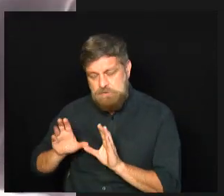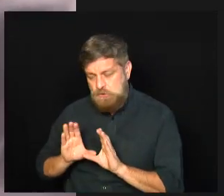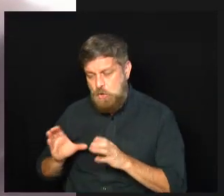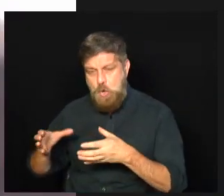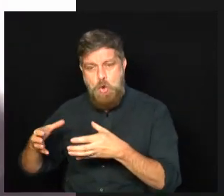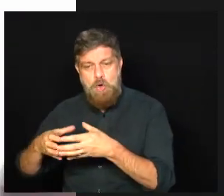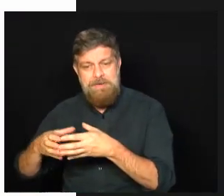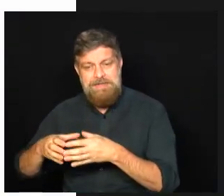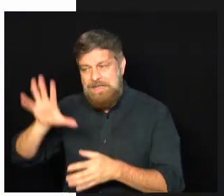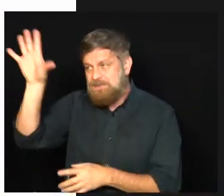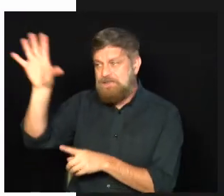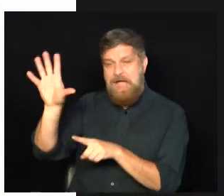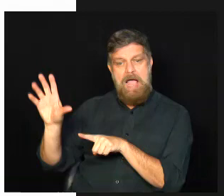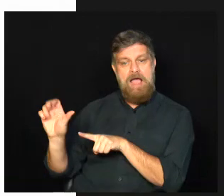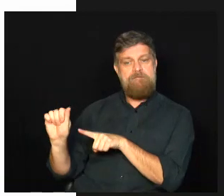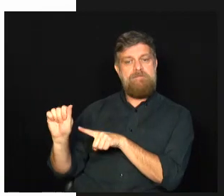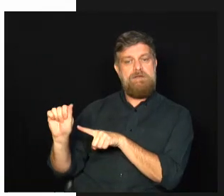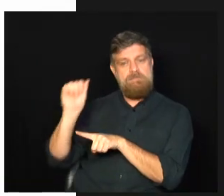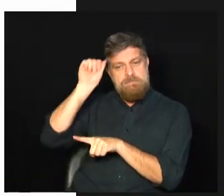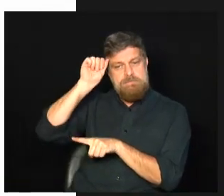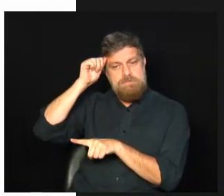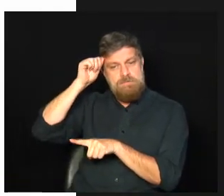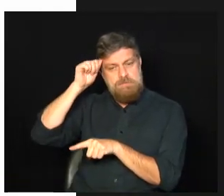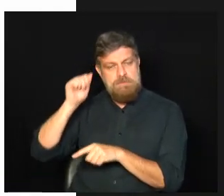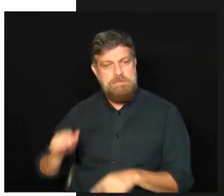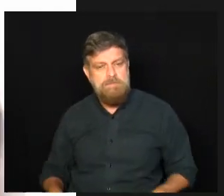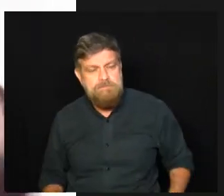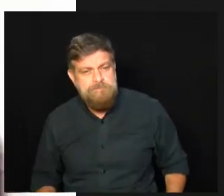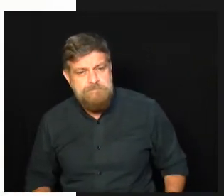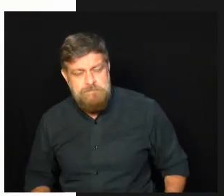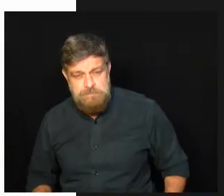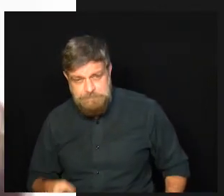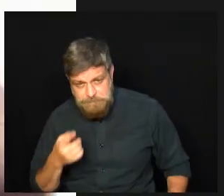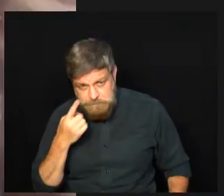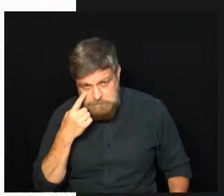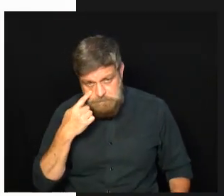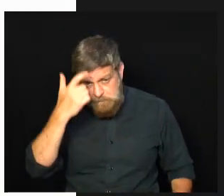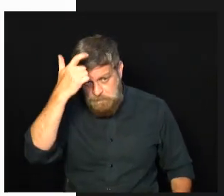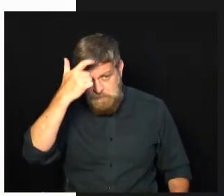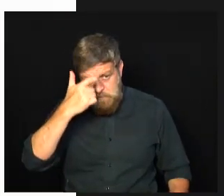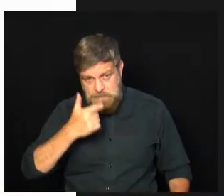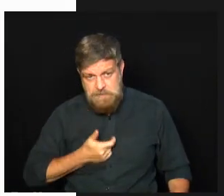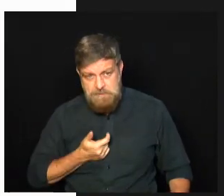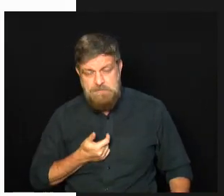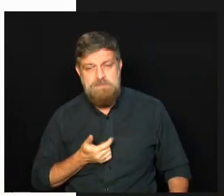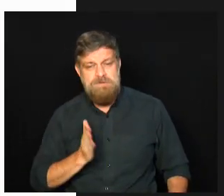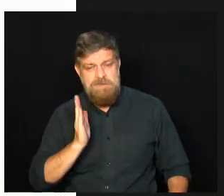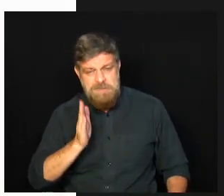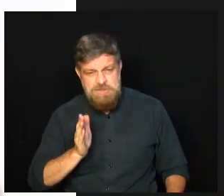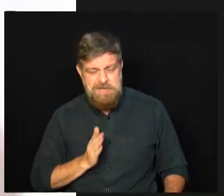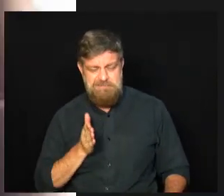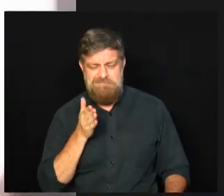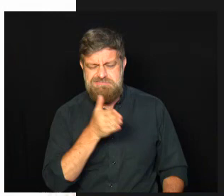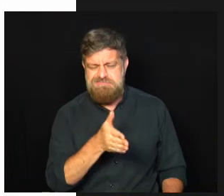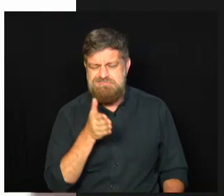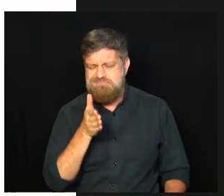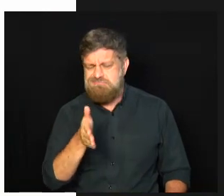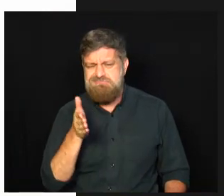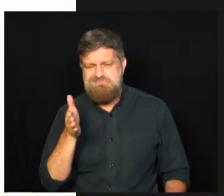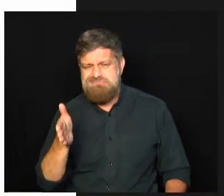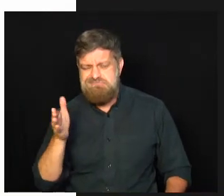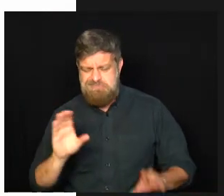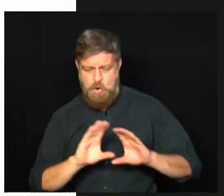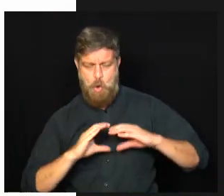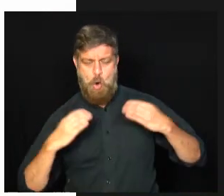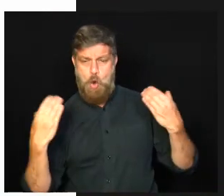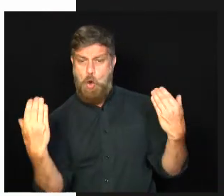comunidades africanas, né? Então, você vê, eu estive em vários momentos, participando de